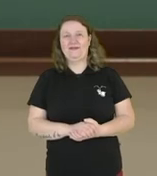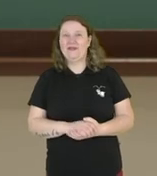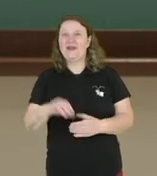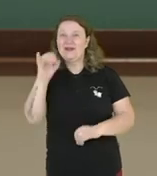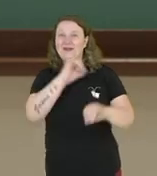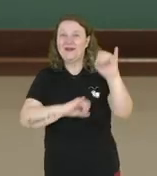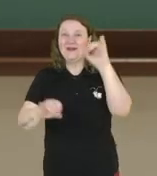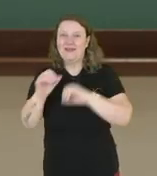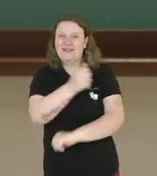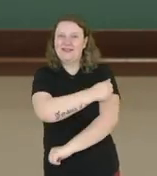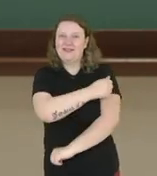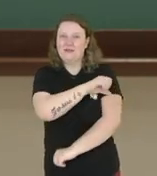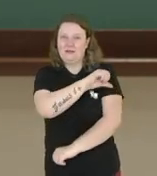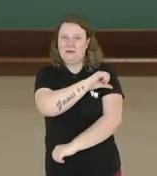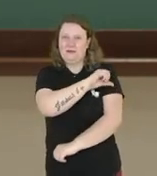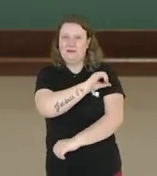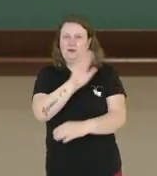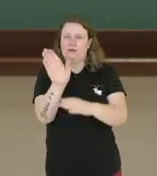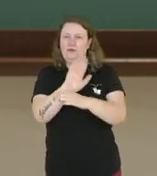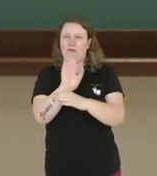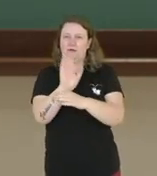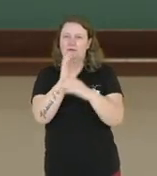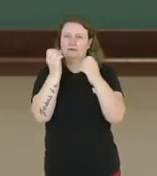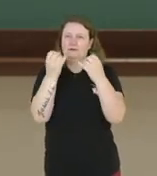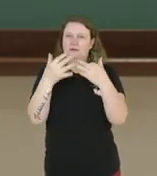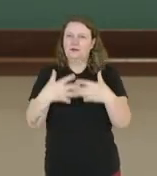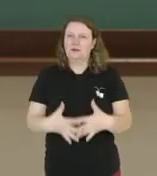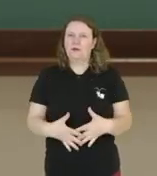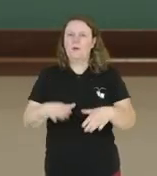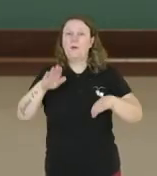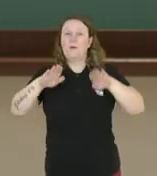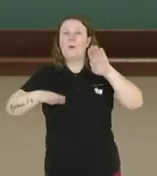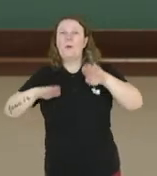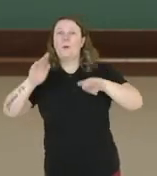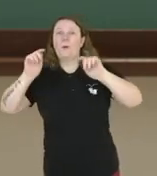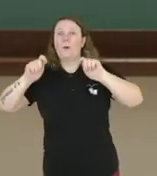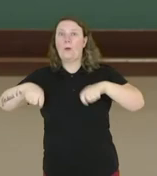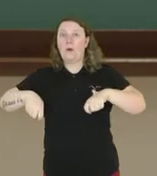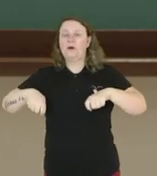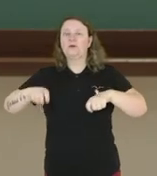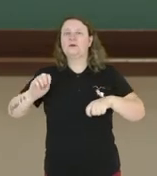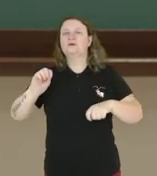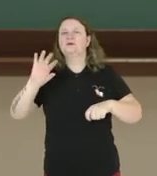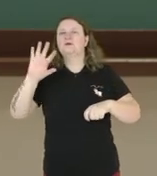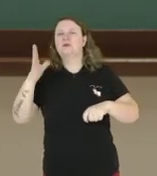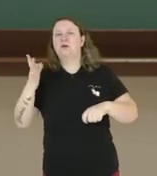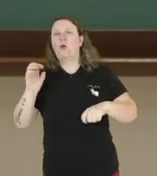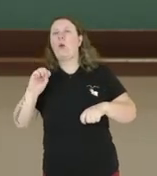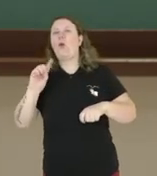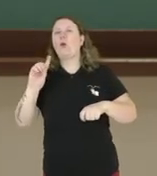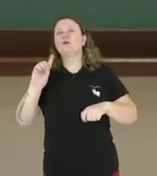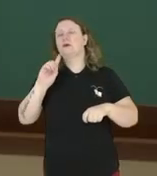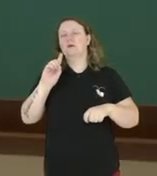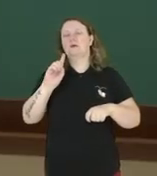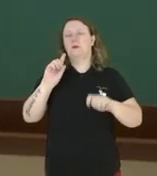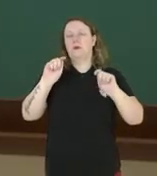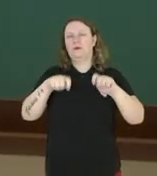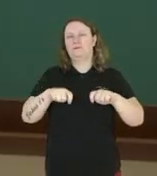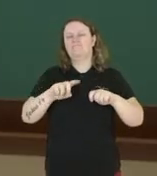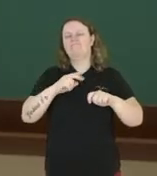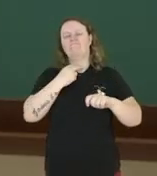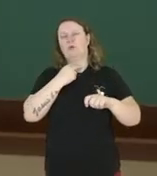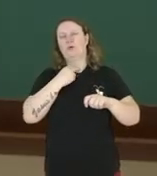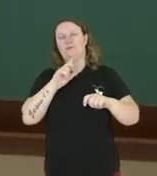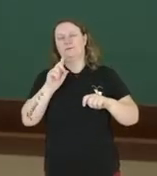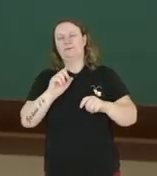Olá, estudantes do nono ano. Nesse vídeo vamos falar sobre probabilidade, eventos dependentes. Bora lá? Como